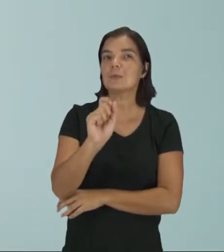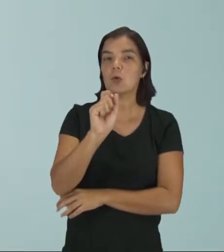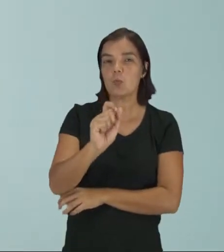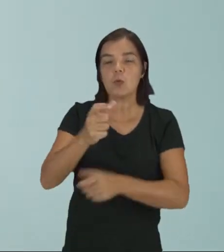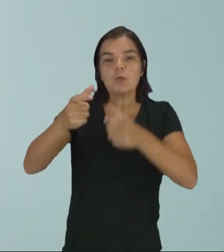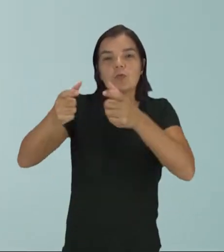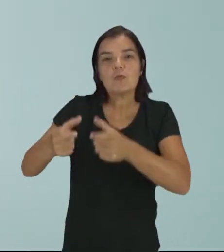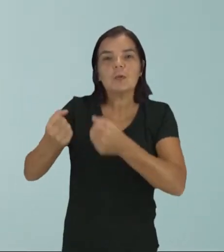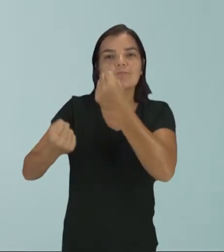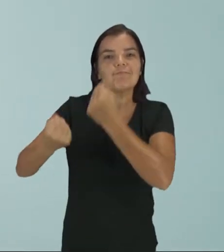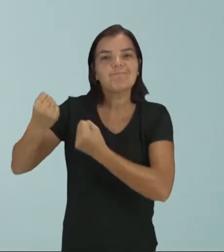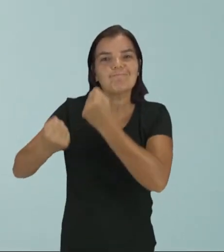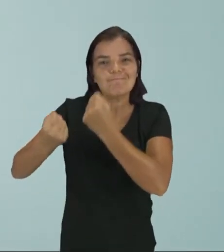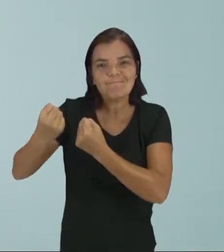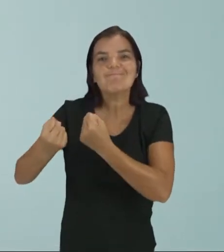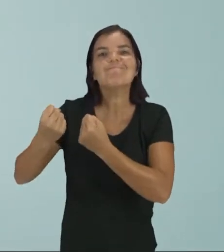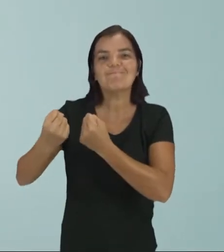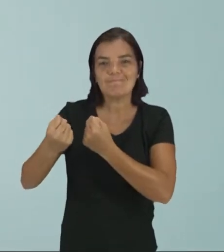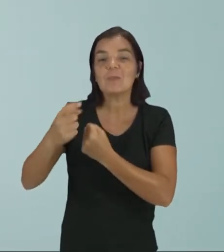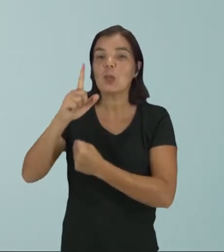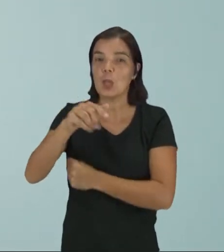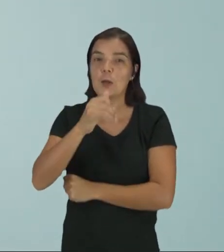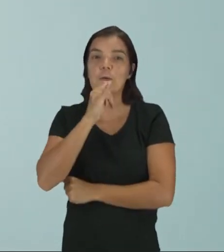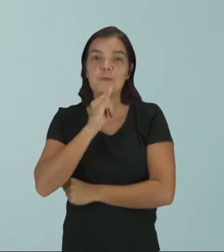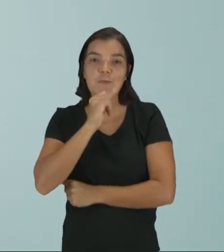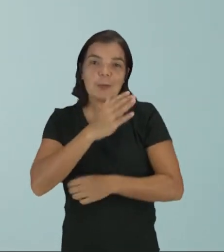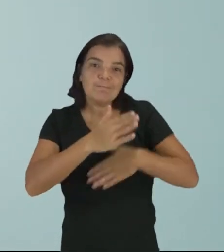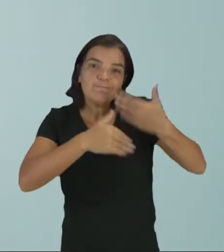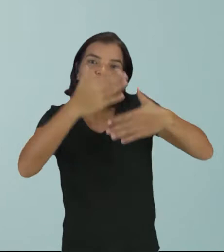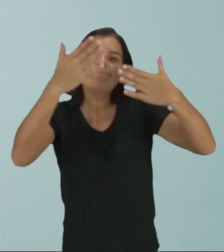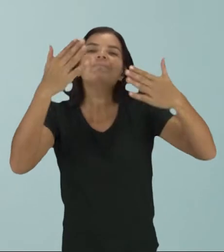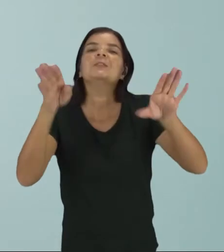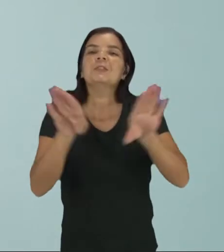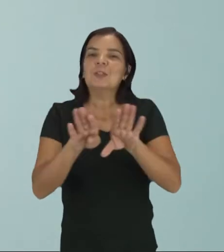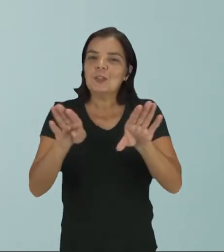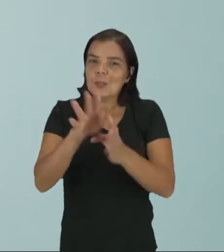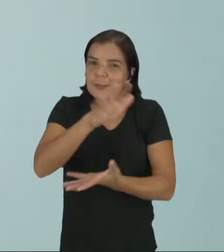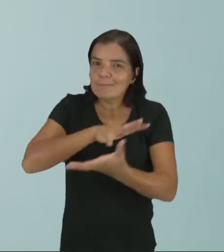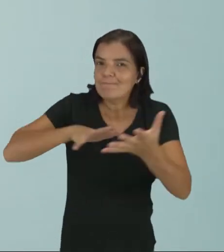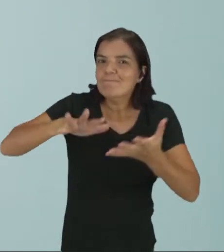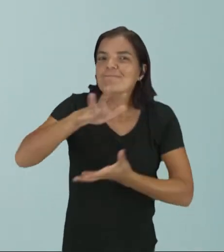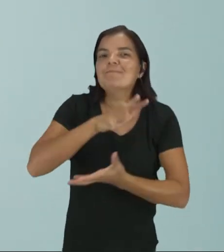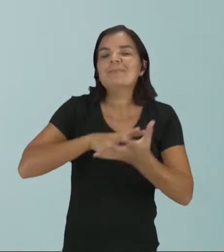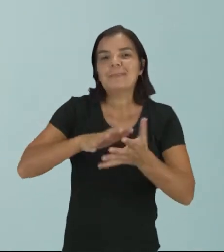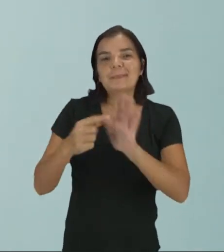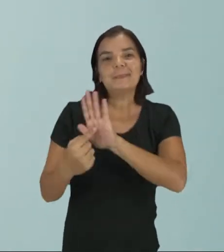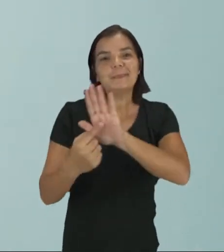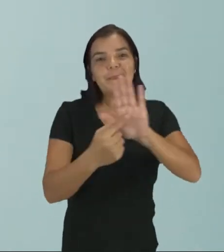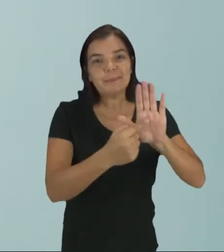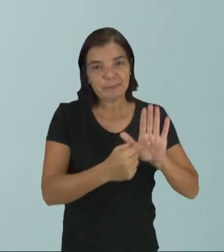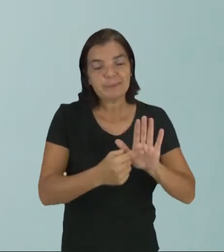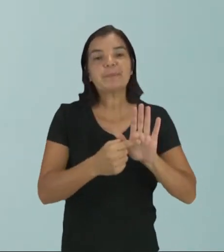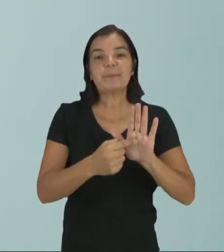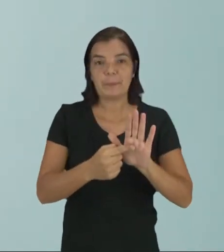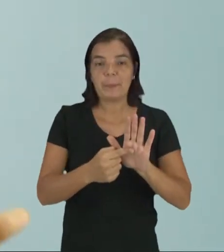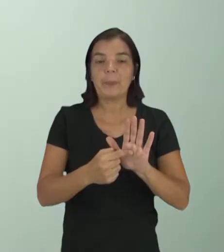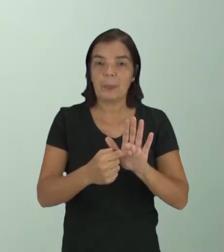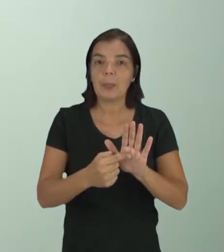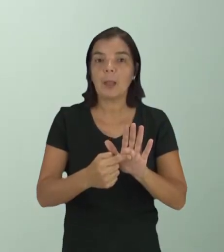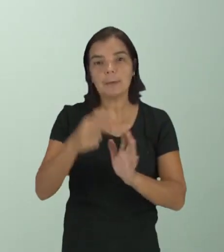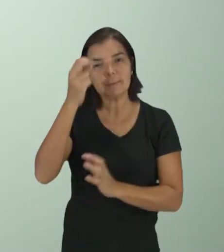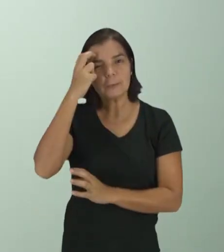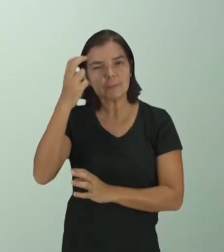setor automobilístico, que é um dos exemplos das revoluções industriais que se destacam por sua grande aptidão, por sua